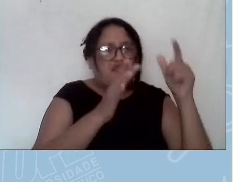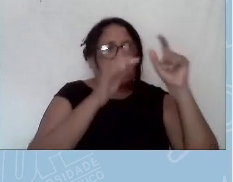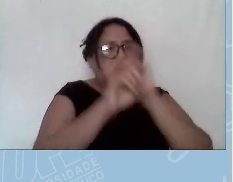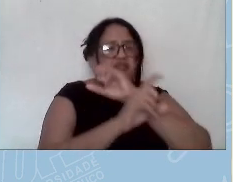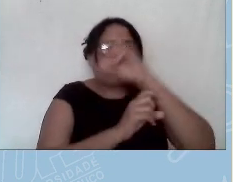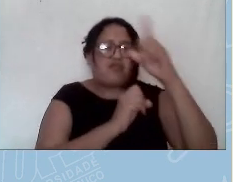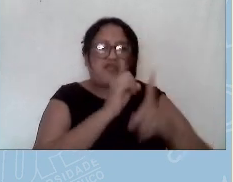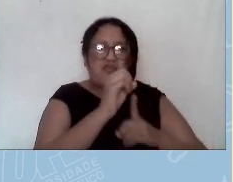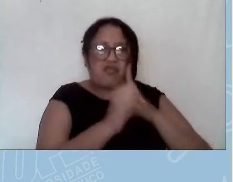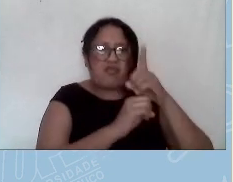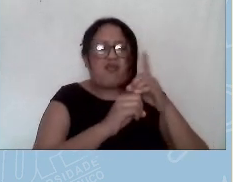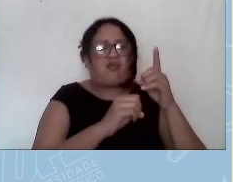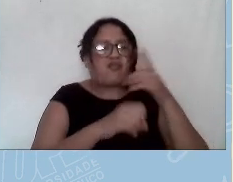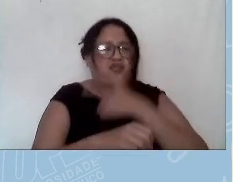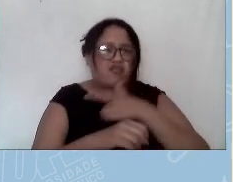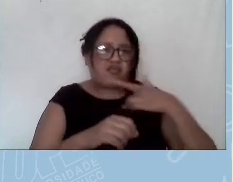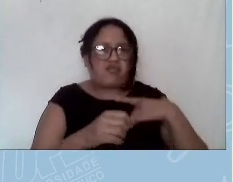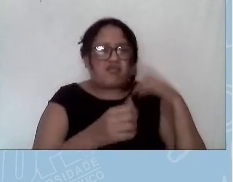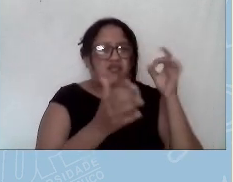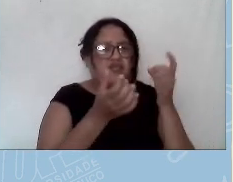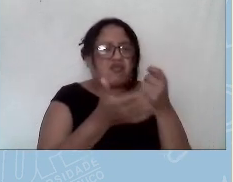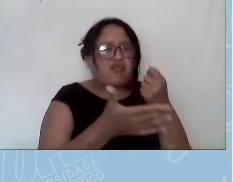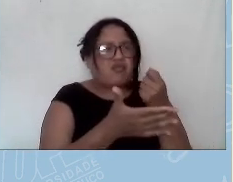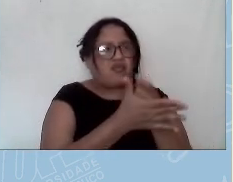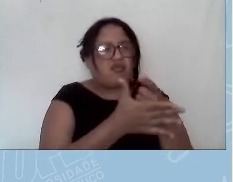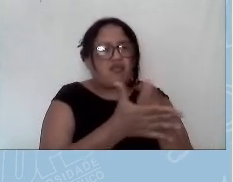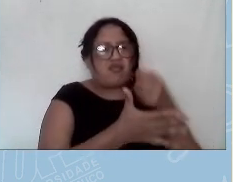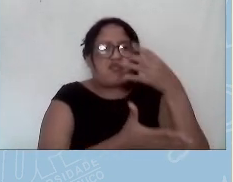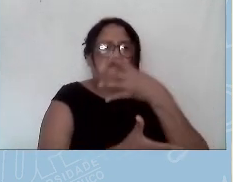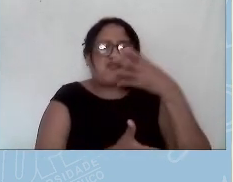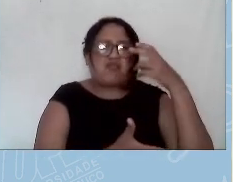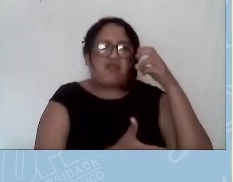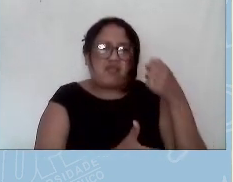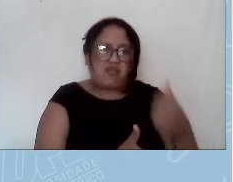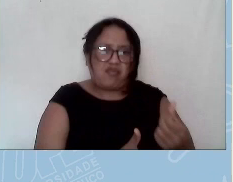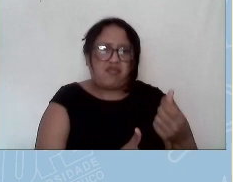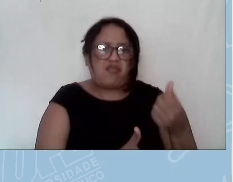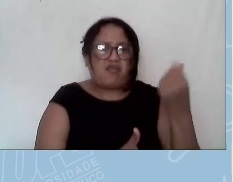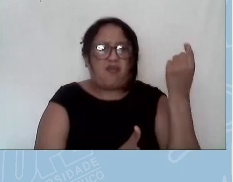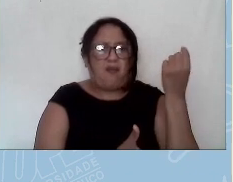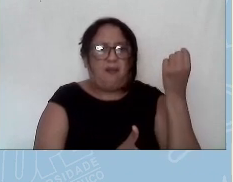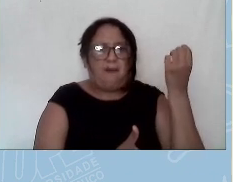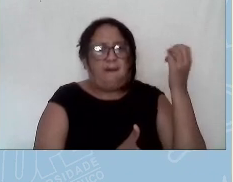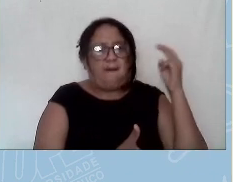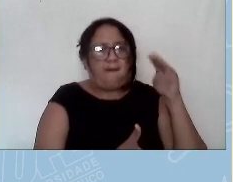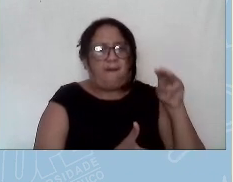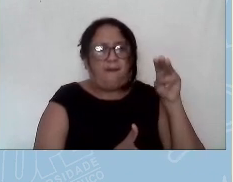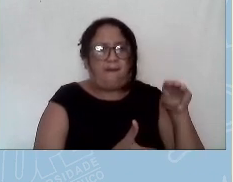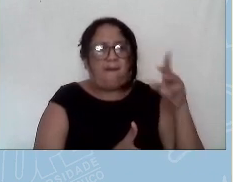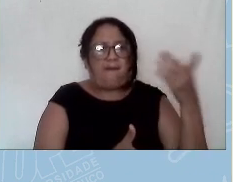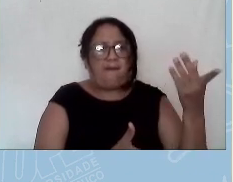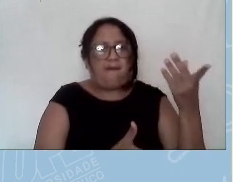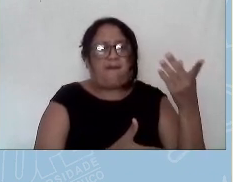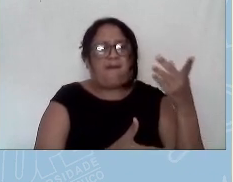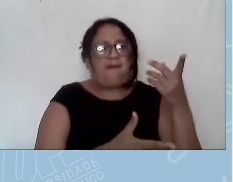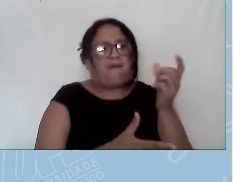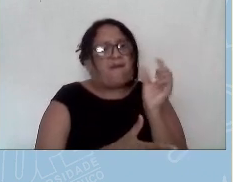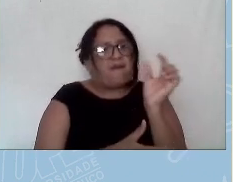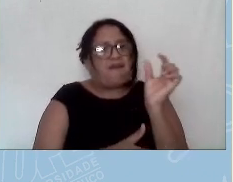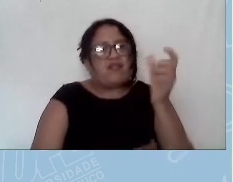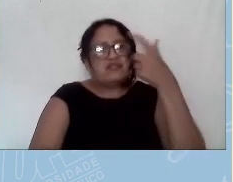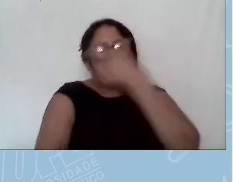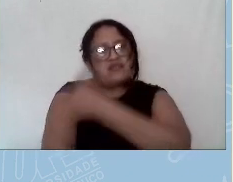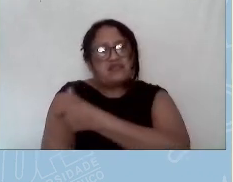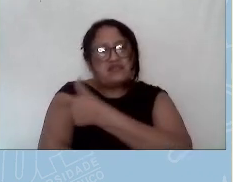milhões de doses da CoronaVac Butantan anuncia que o imunizante tem